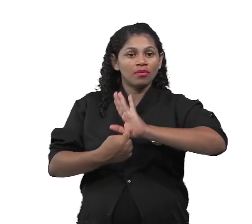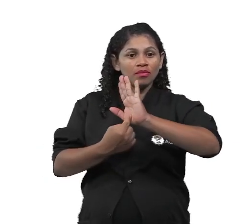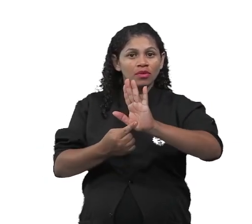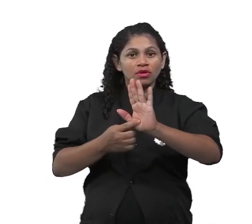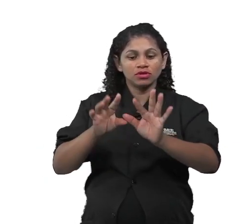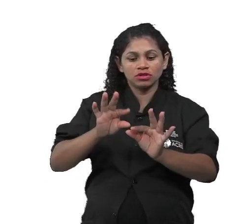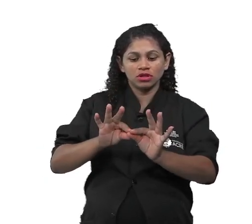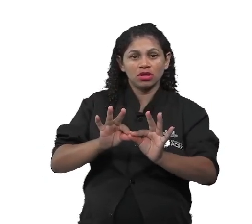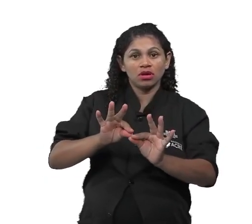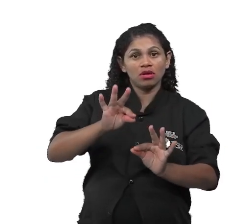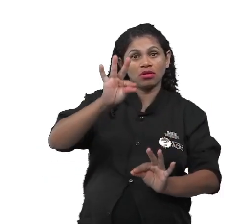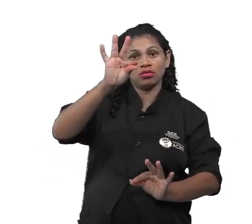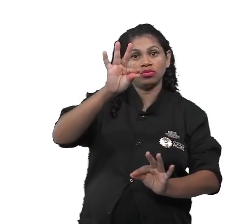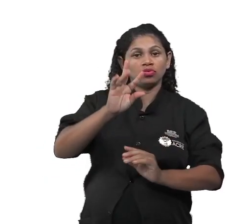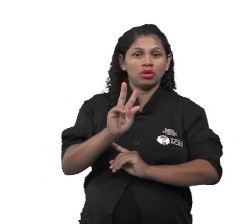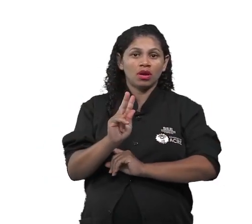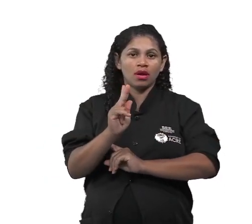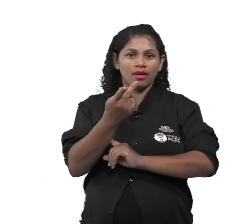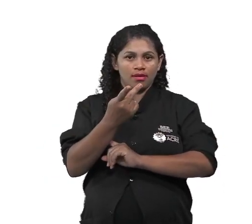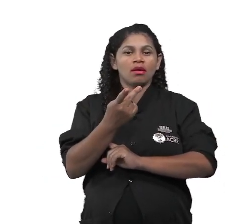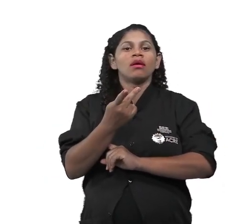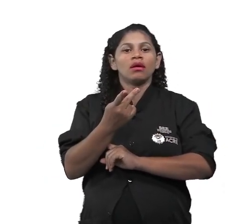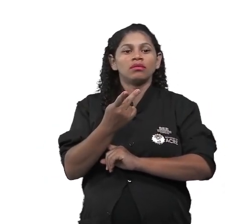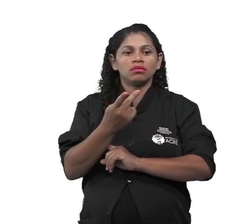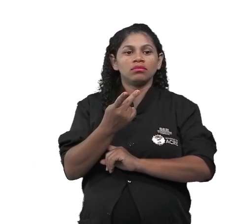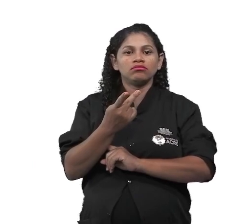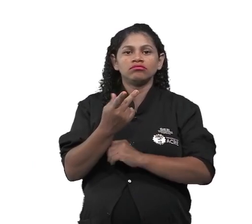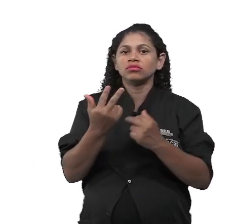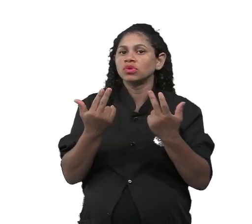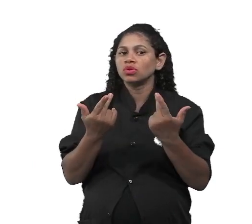altura H, assim como o nosso prisma.